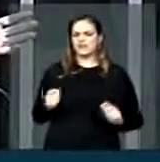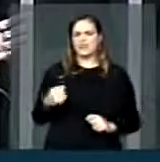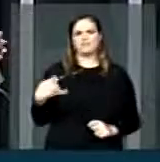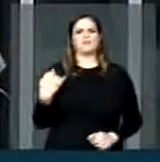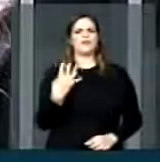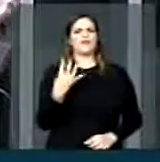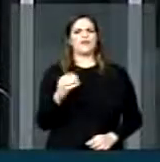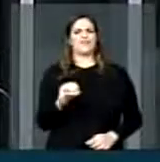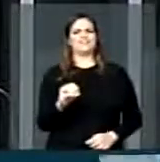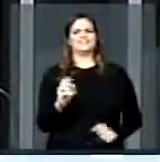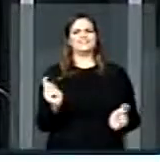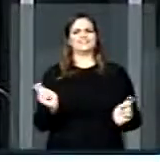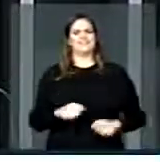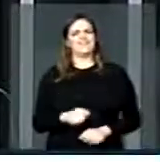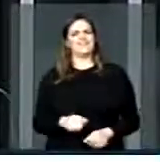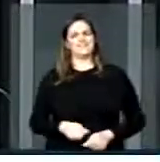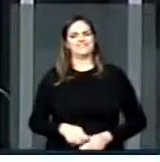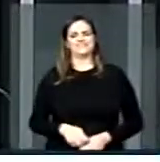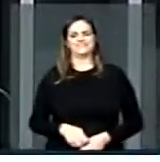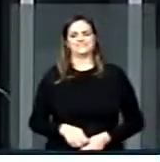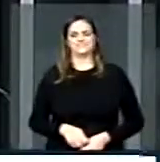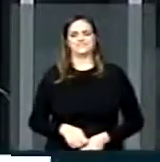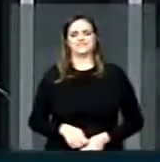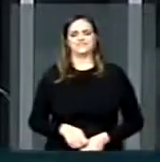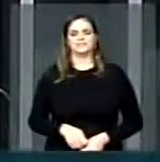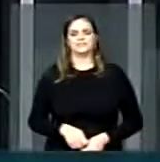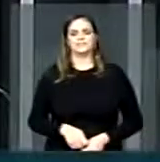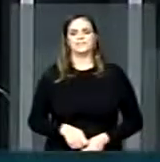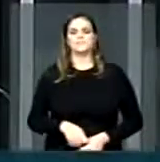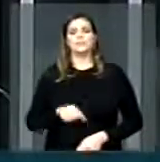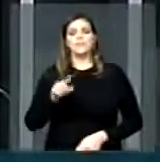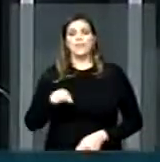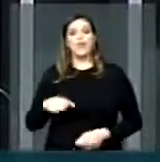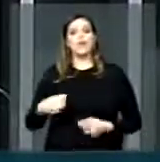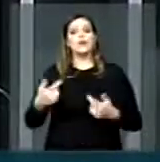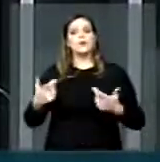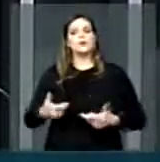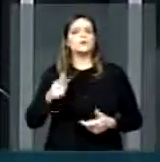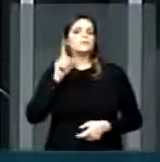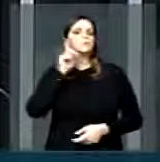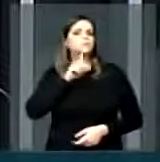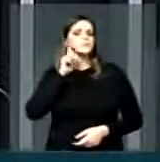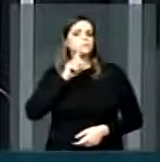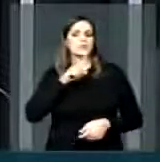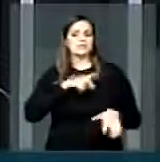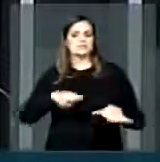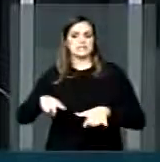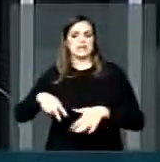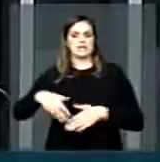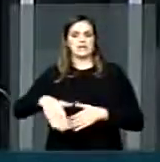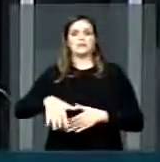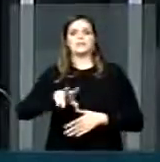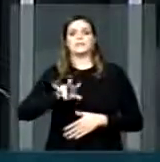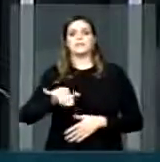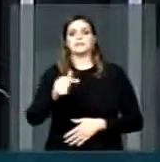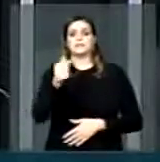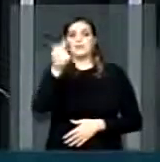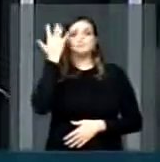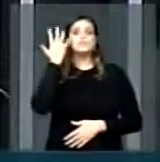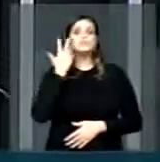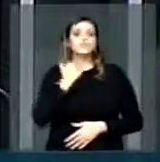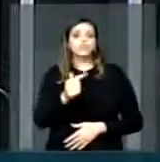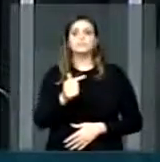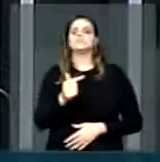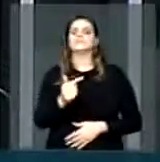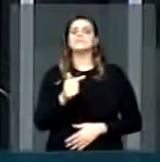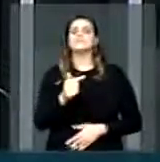anos, então eu devo fazer essa Rota 66 nos Estados Unidos, durante essa semana que vem, serão 7 dias,